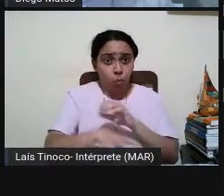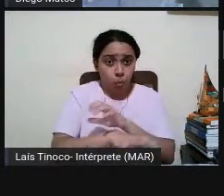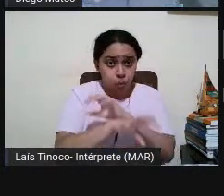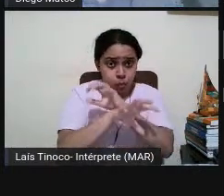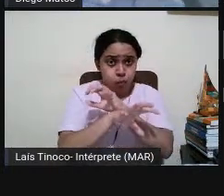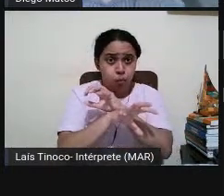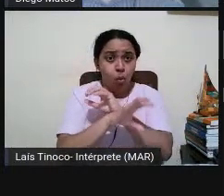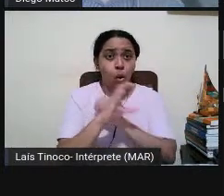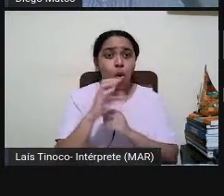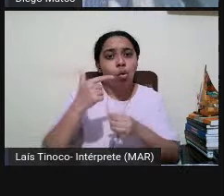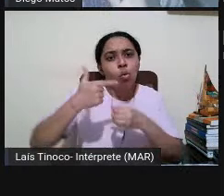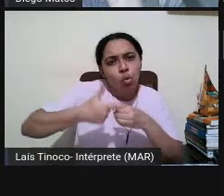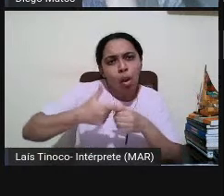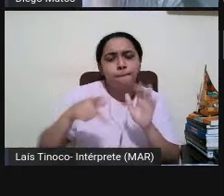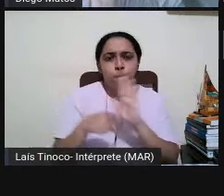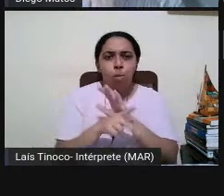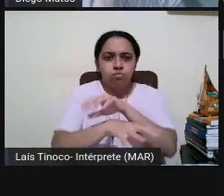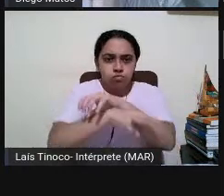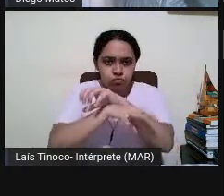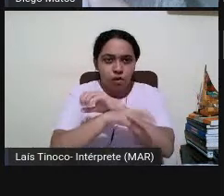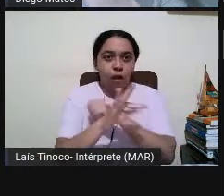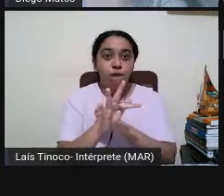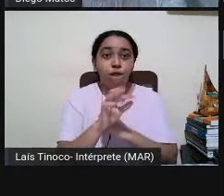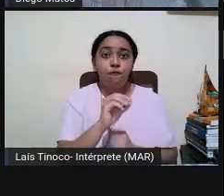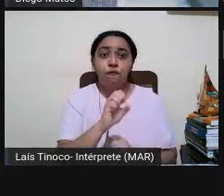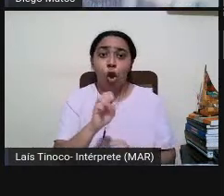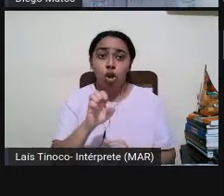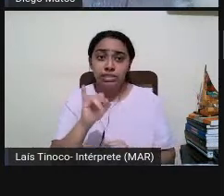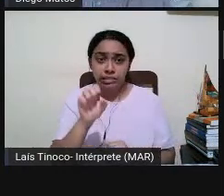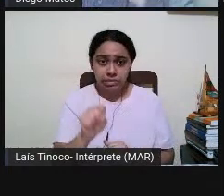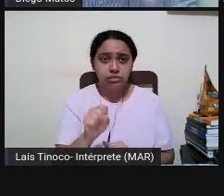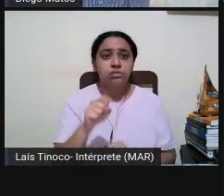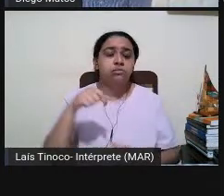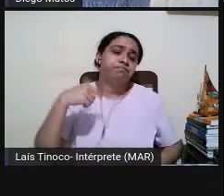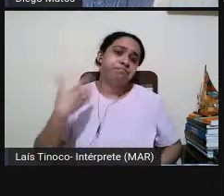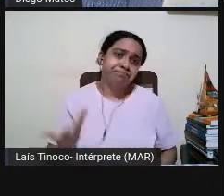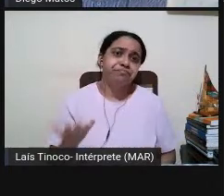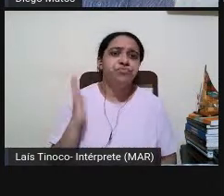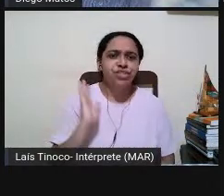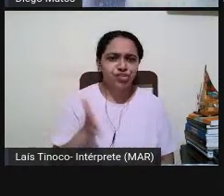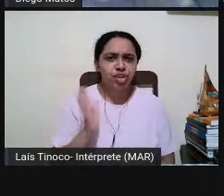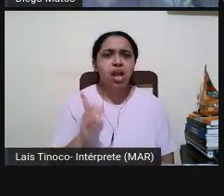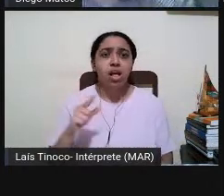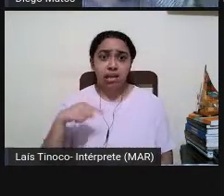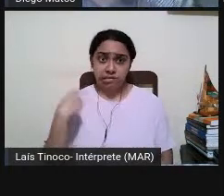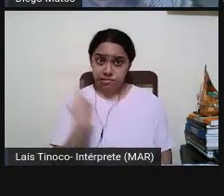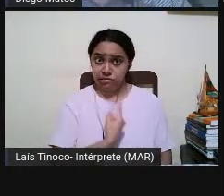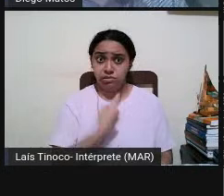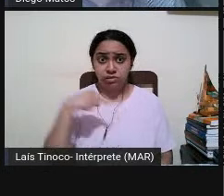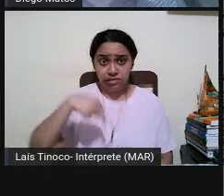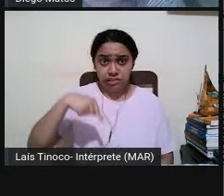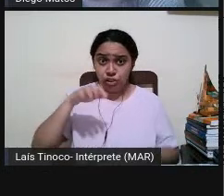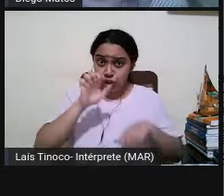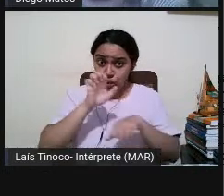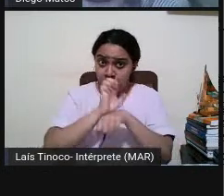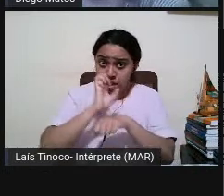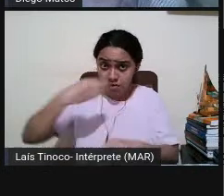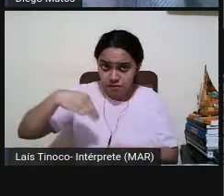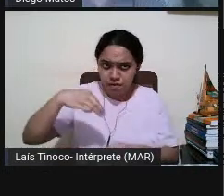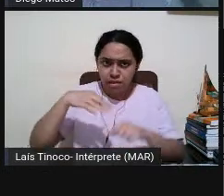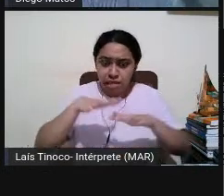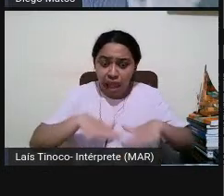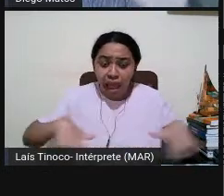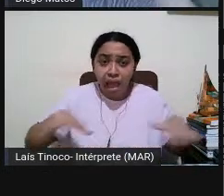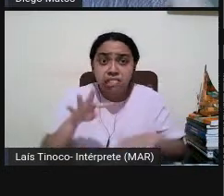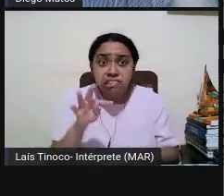Maranhão só para vocês terem ideia é a gente tem já no nosso estado em terra em terra eu falo